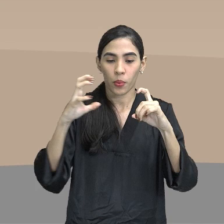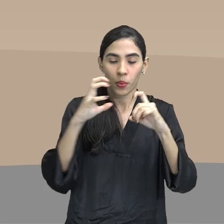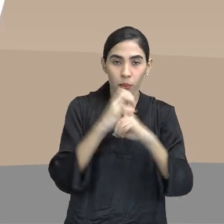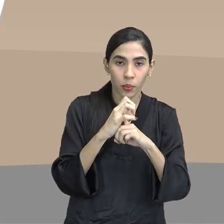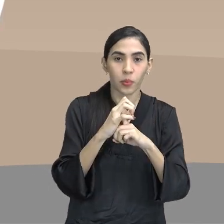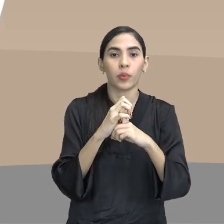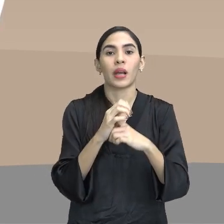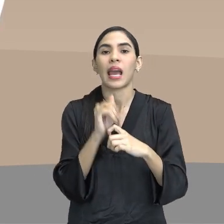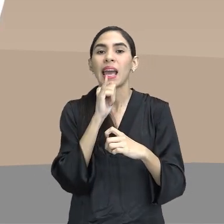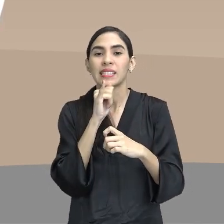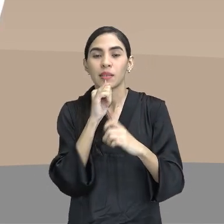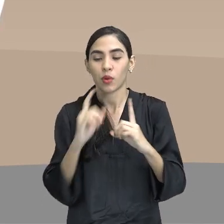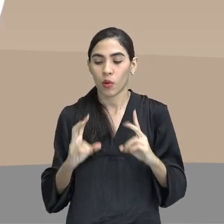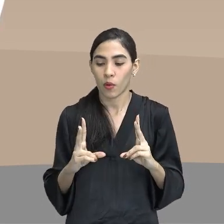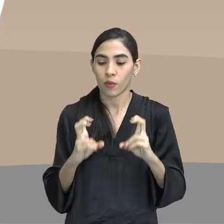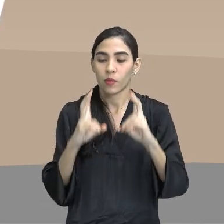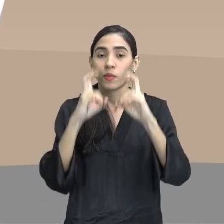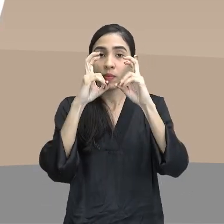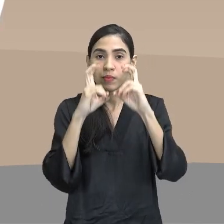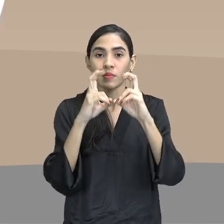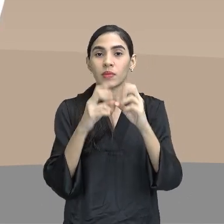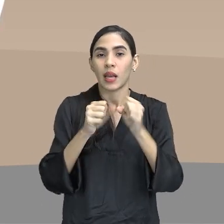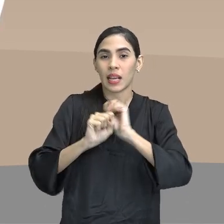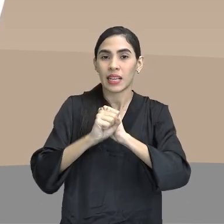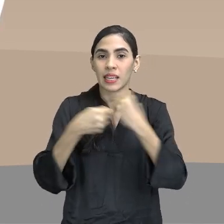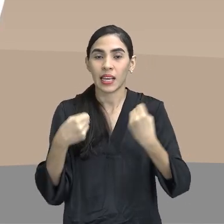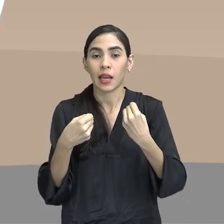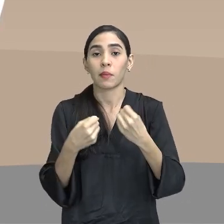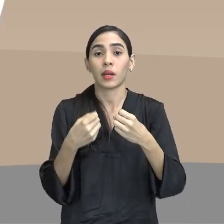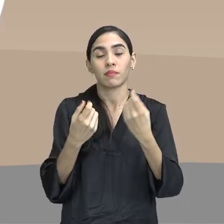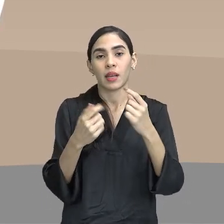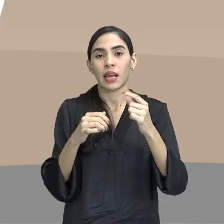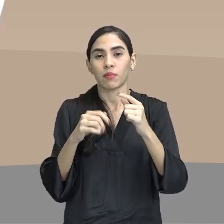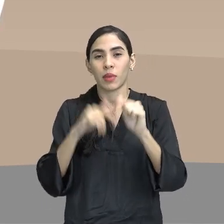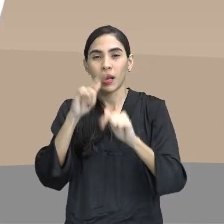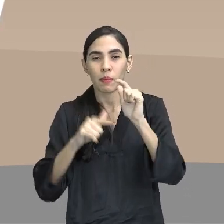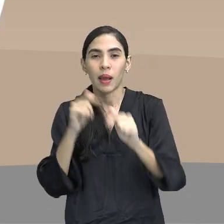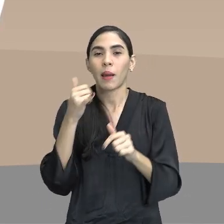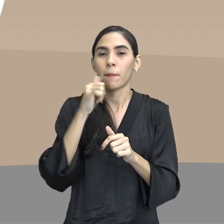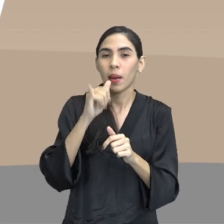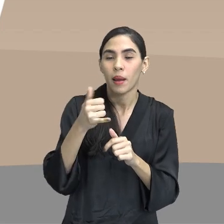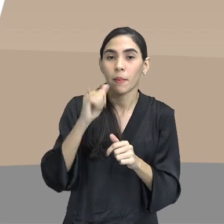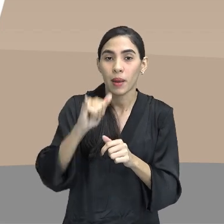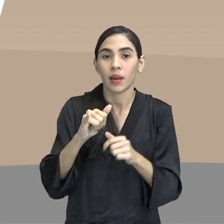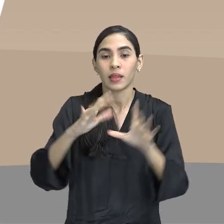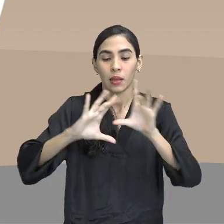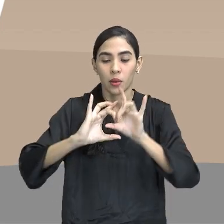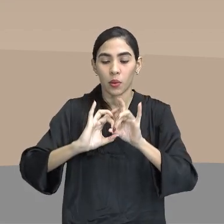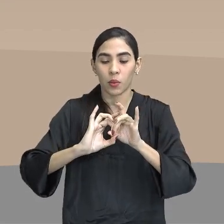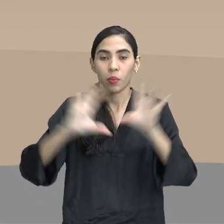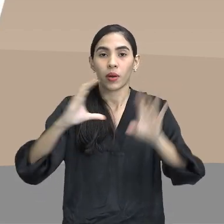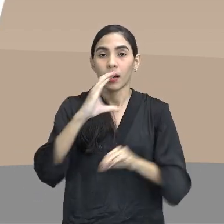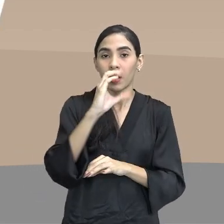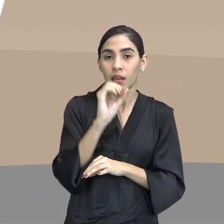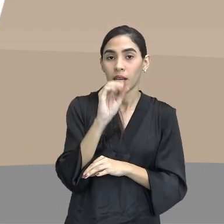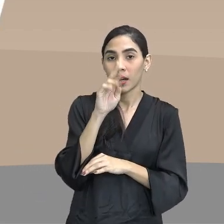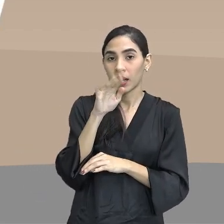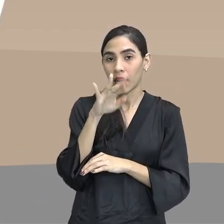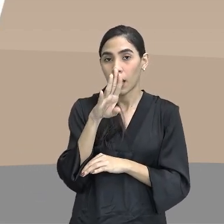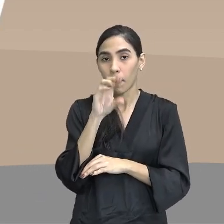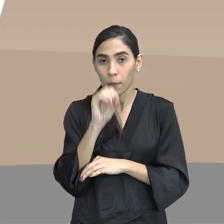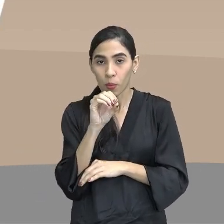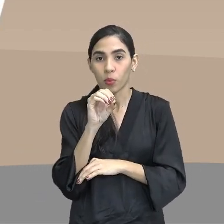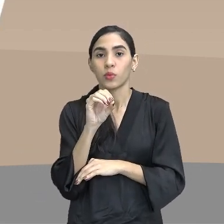como fungos e bactérias quebram o material orgânico, liberando carbono de volta ao solo ou à atmosfera